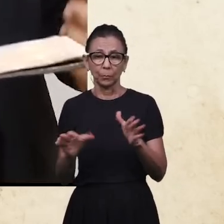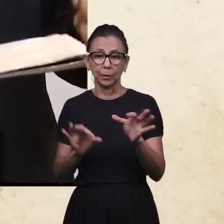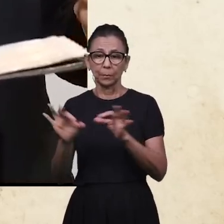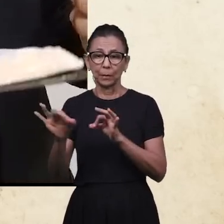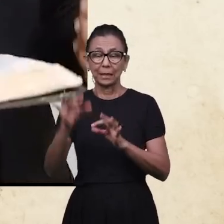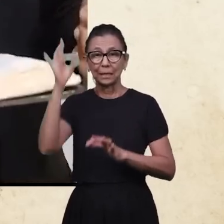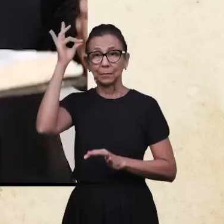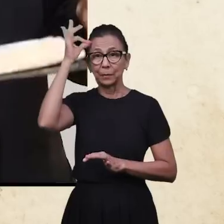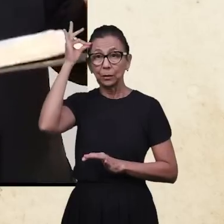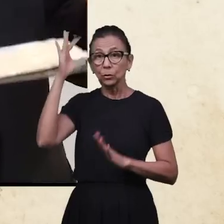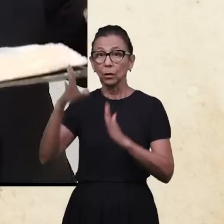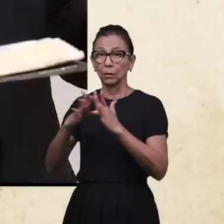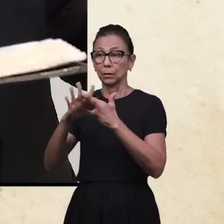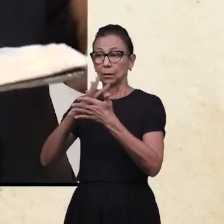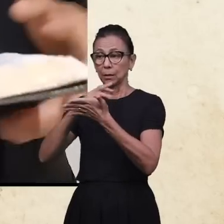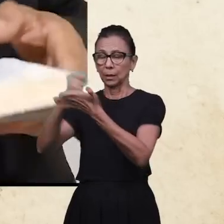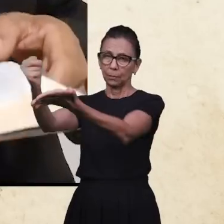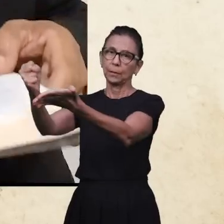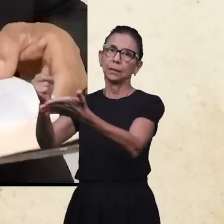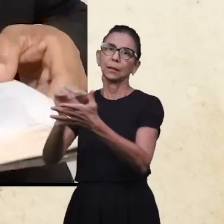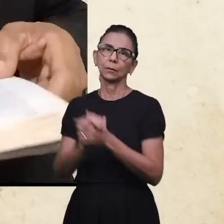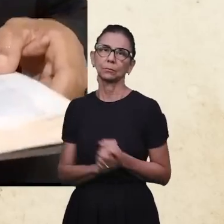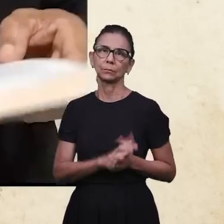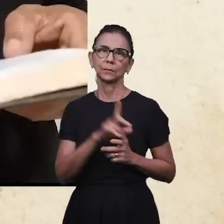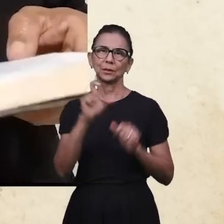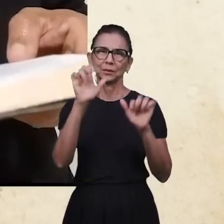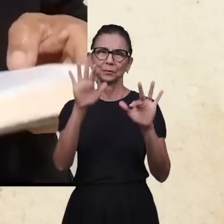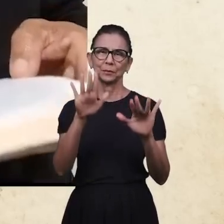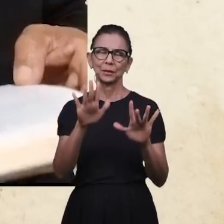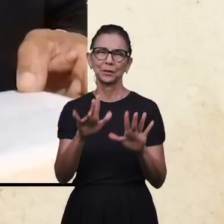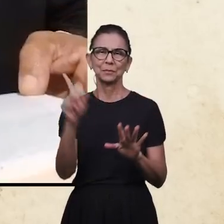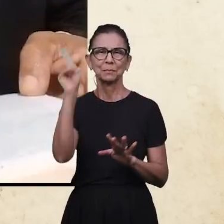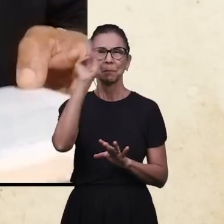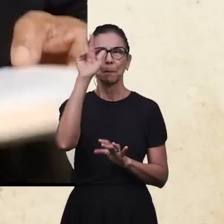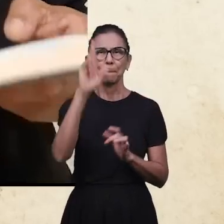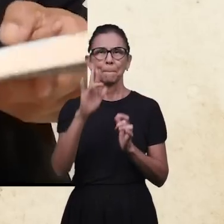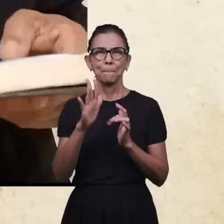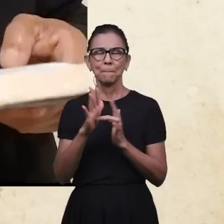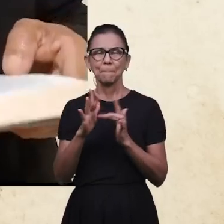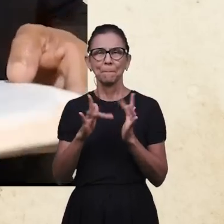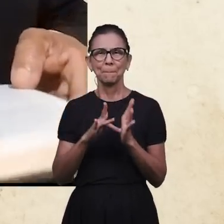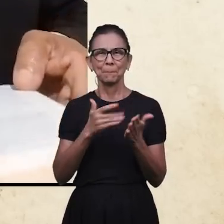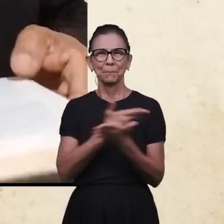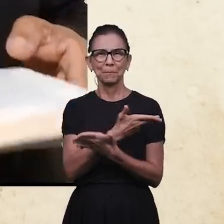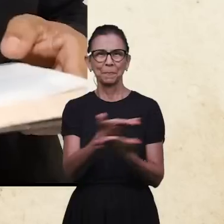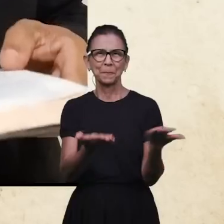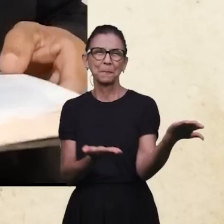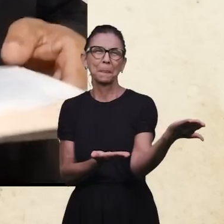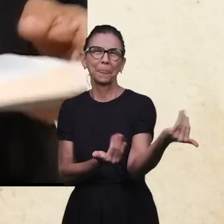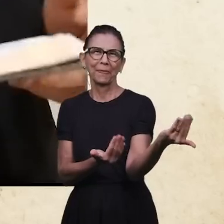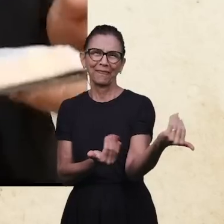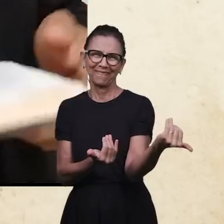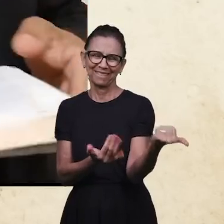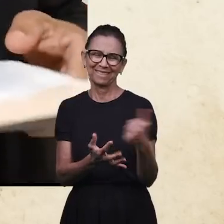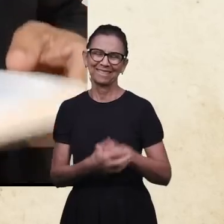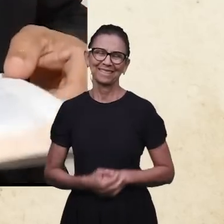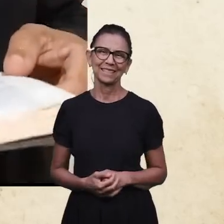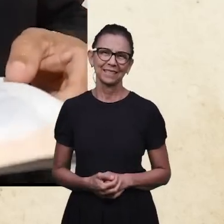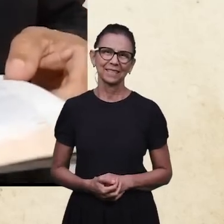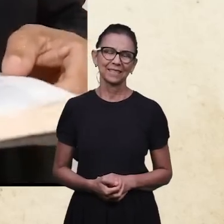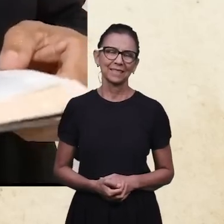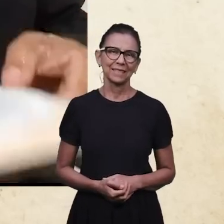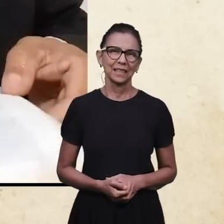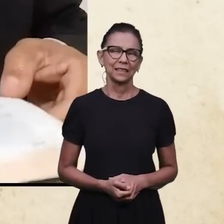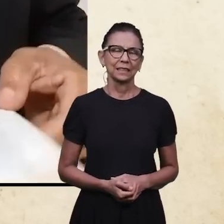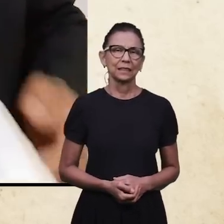preparo espiritual para o arrebatamento da igreja. Que assim Deus nos abençoe, a todos os jovens, a paz do